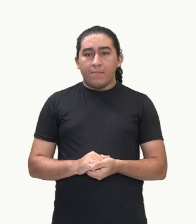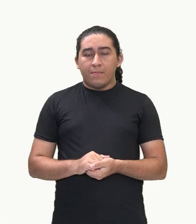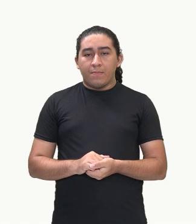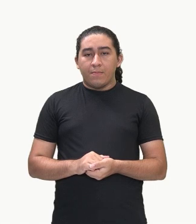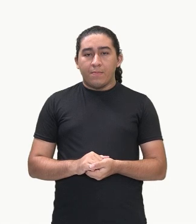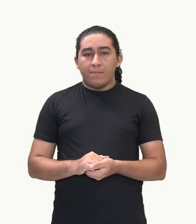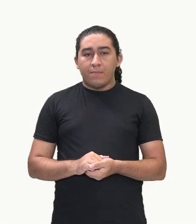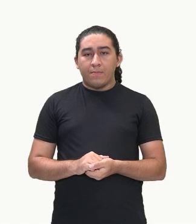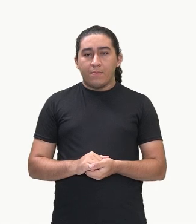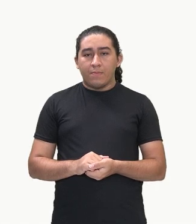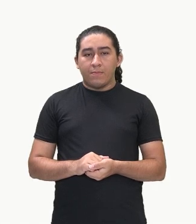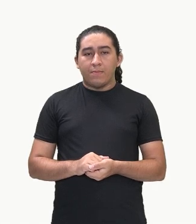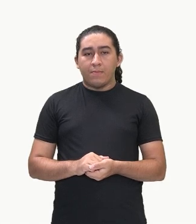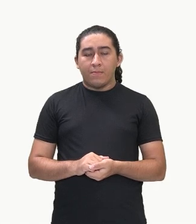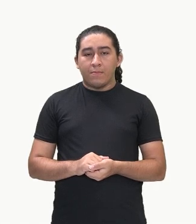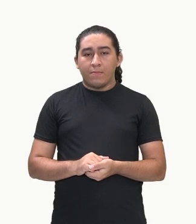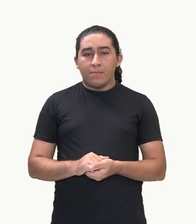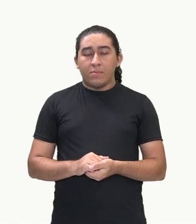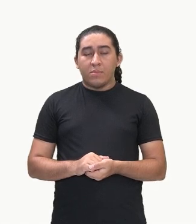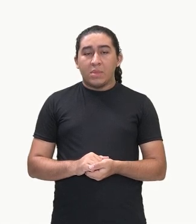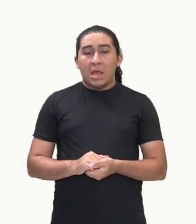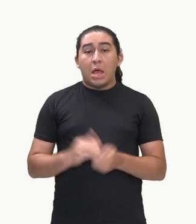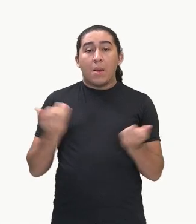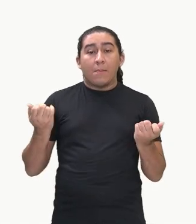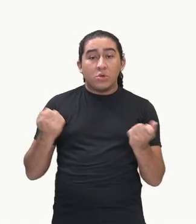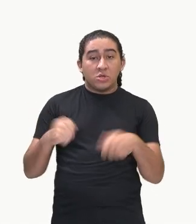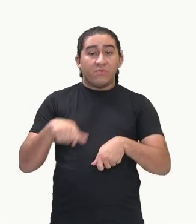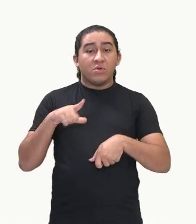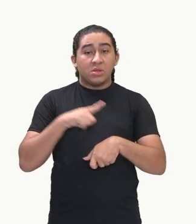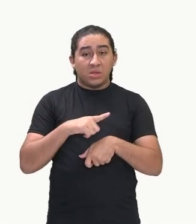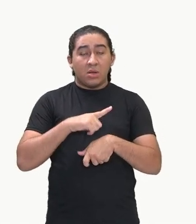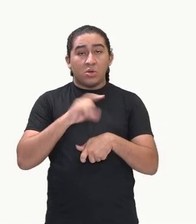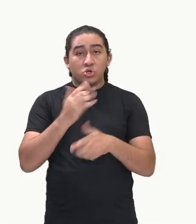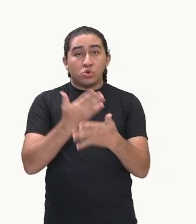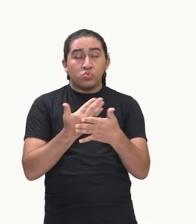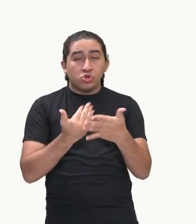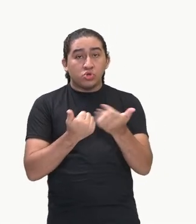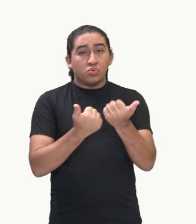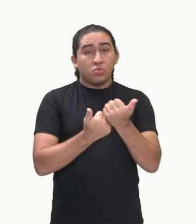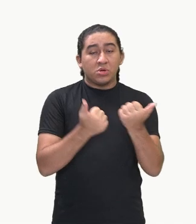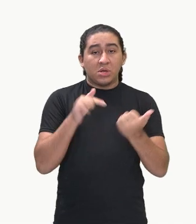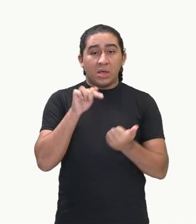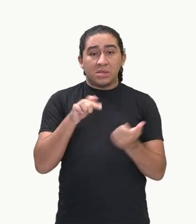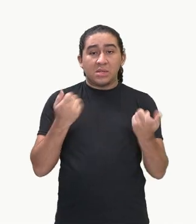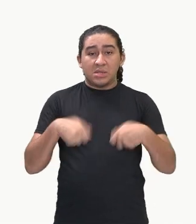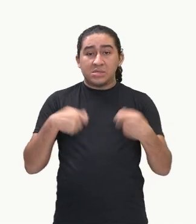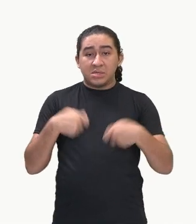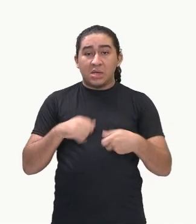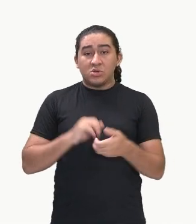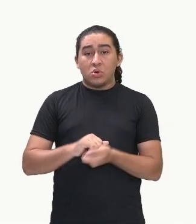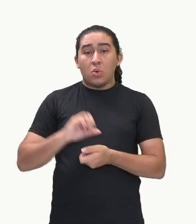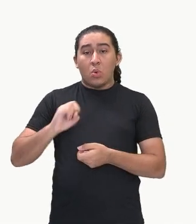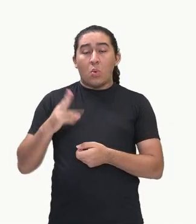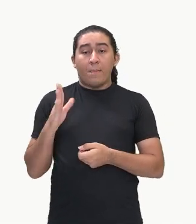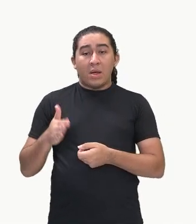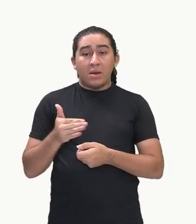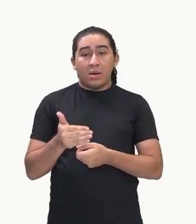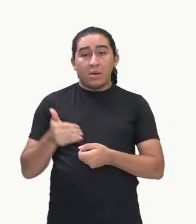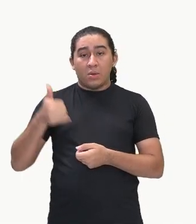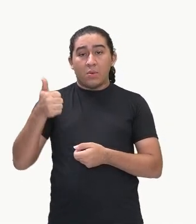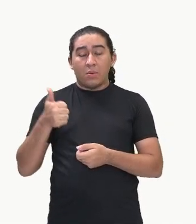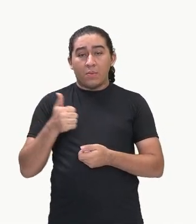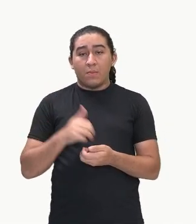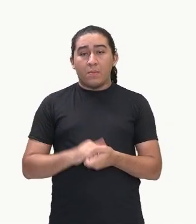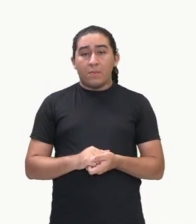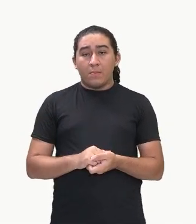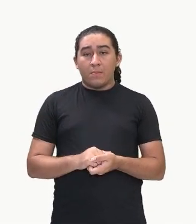Melódico da língua falada. Para suprir esta carência, olha só, para suprir essa carência, ou melhor,